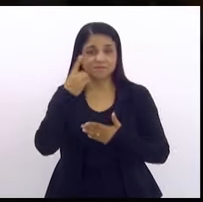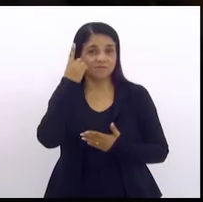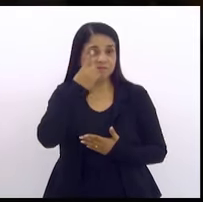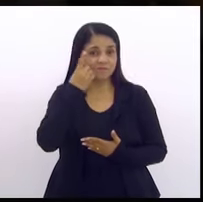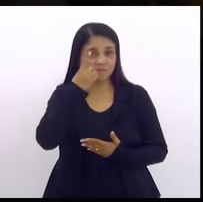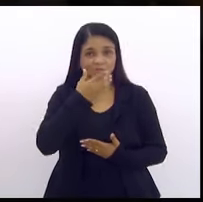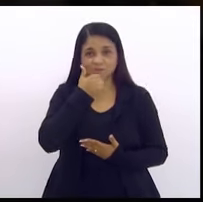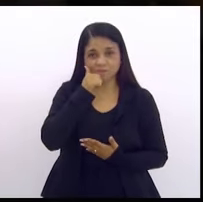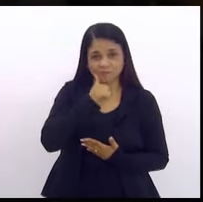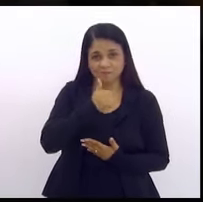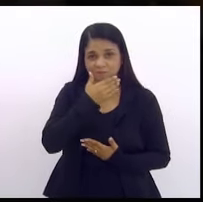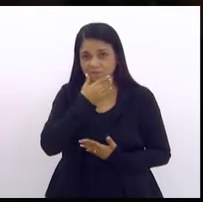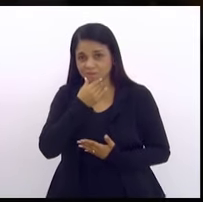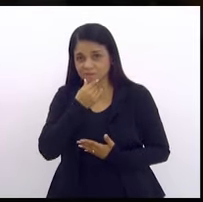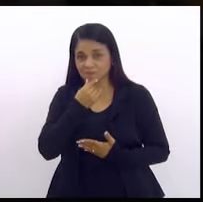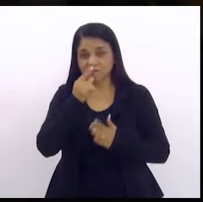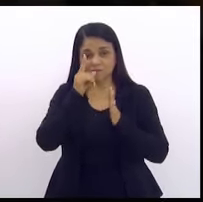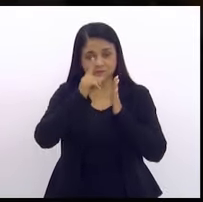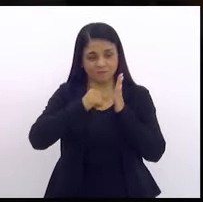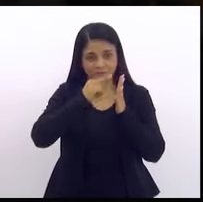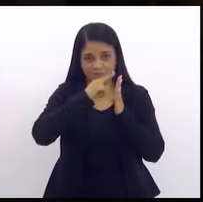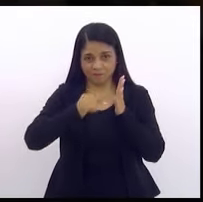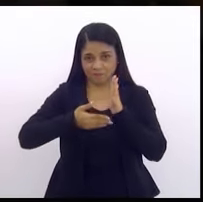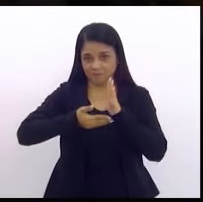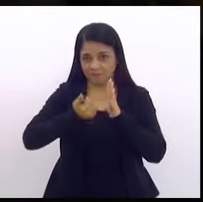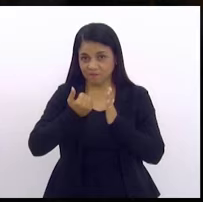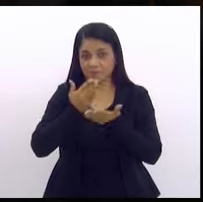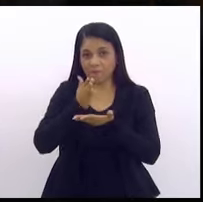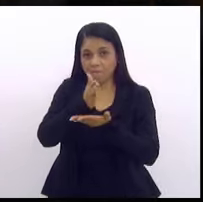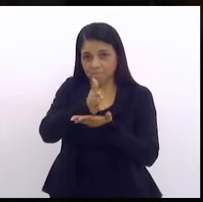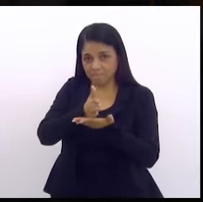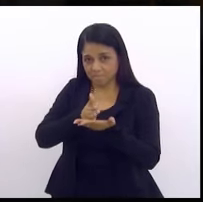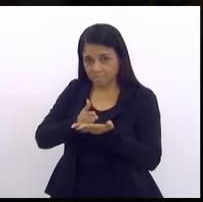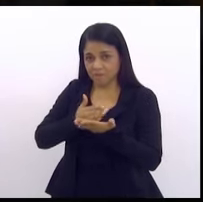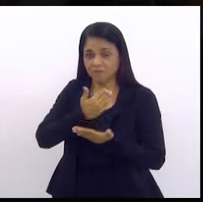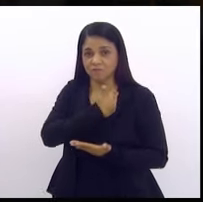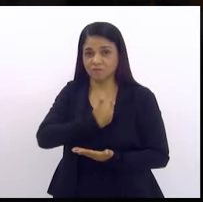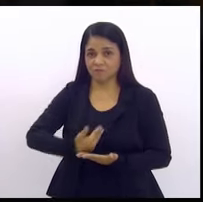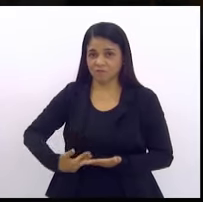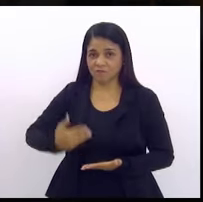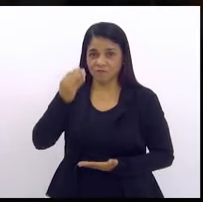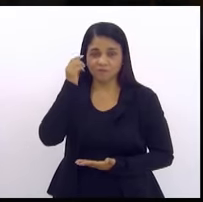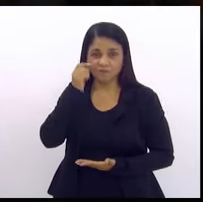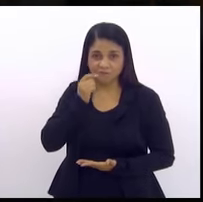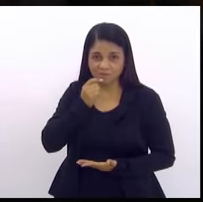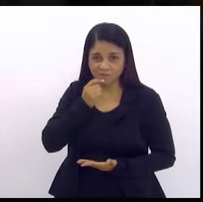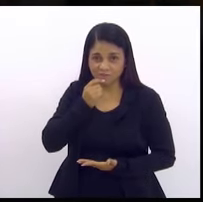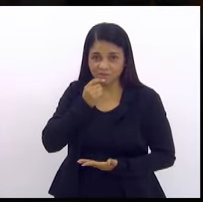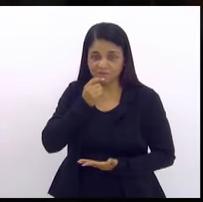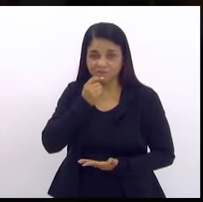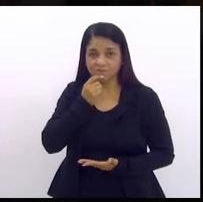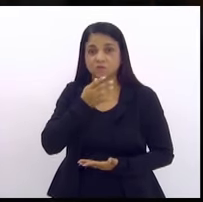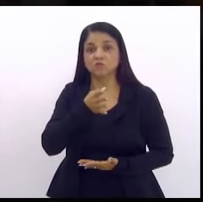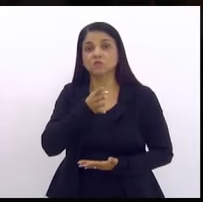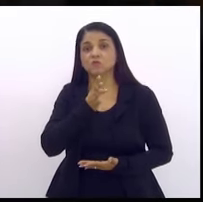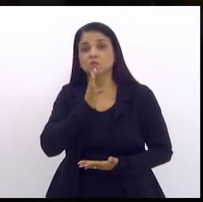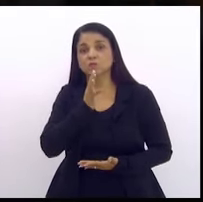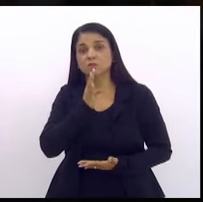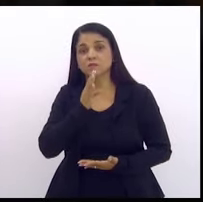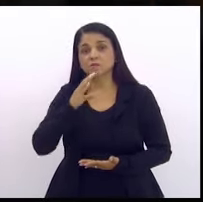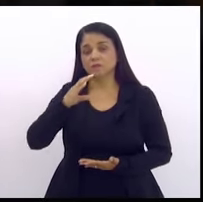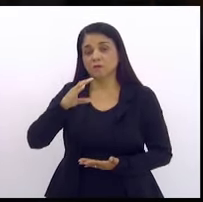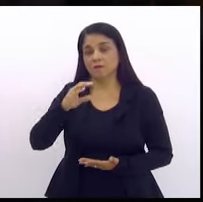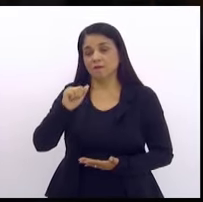deputadas por terem derrubado o veto parcial dado ao governador do Estado diante do reconhecimento do